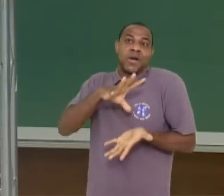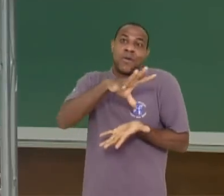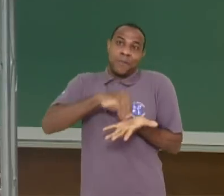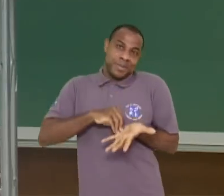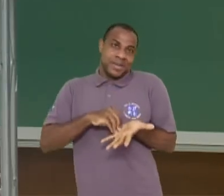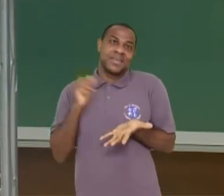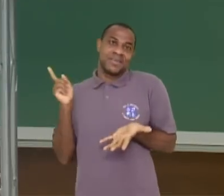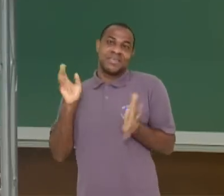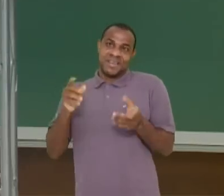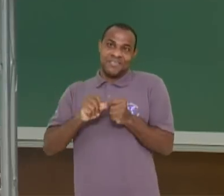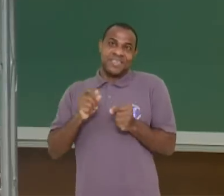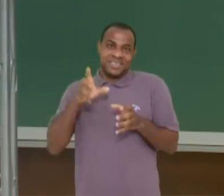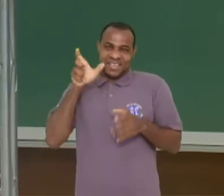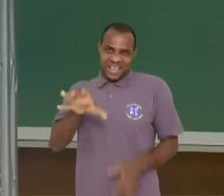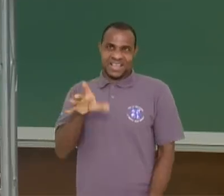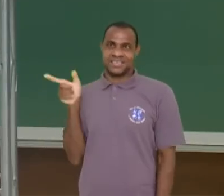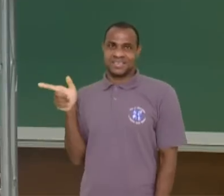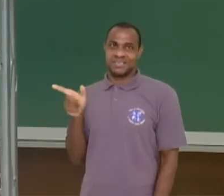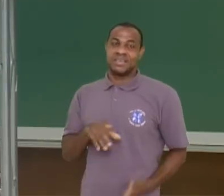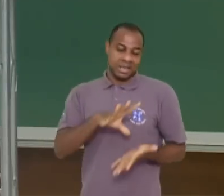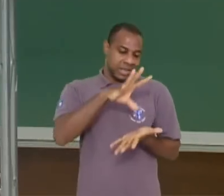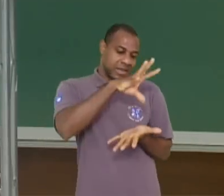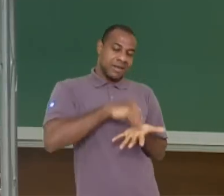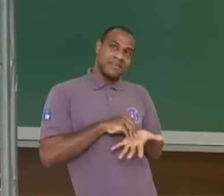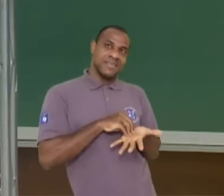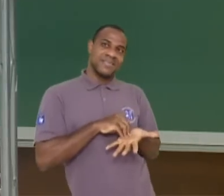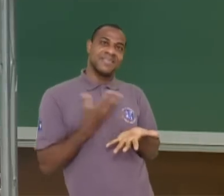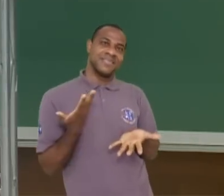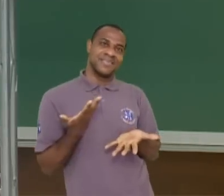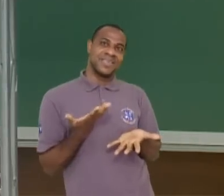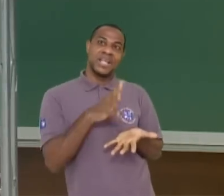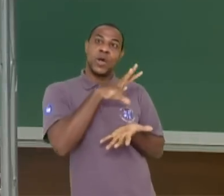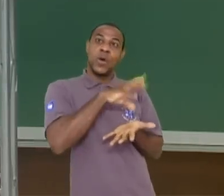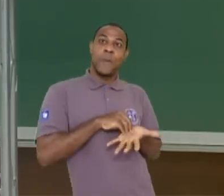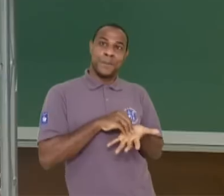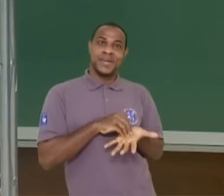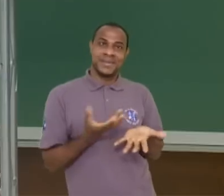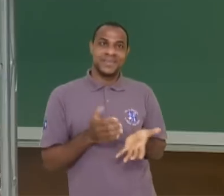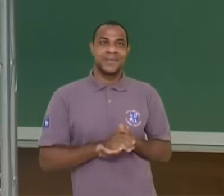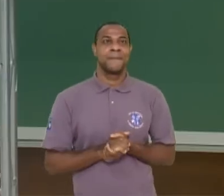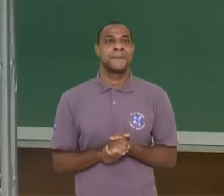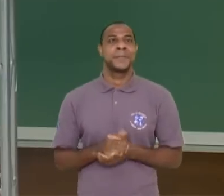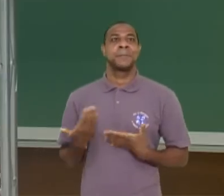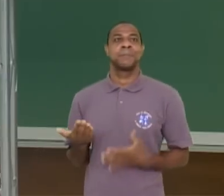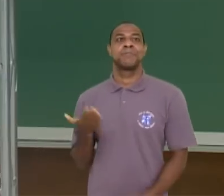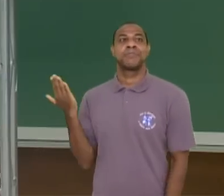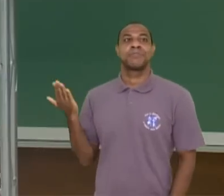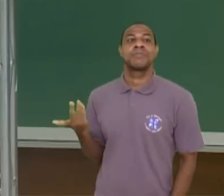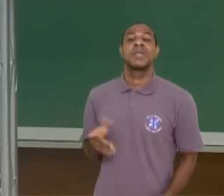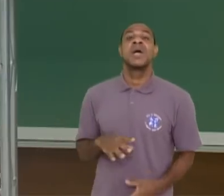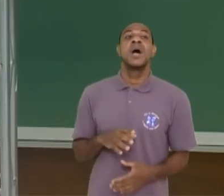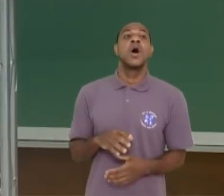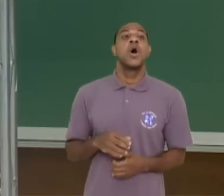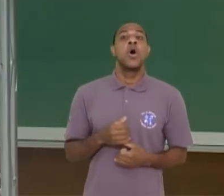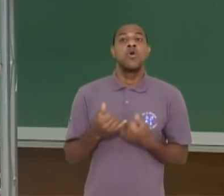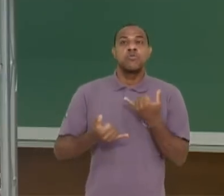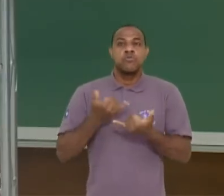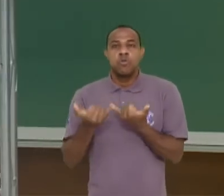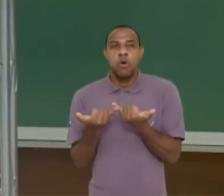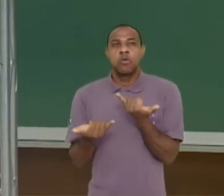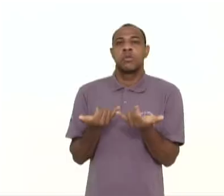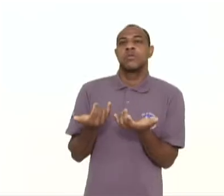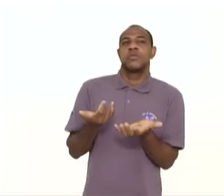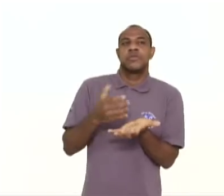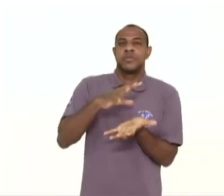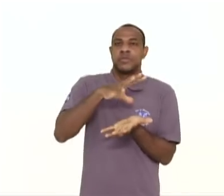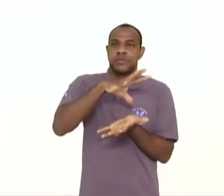né? Então é o tema da aula de hoje, jogos de imitação. Definindo então a imitação, nós temos o quê? Os jogos de imitação são jogos, bem redundante